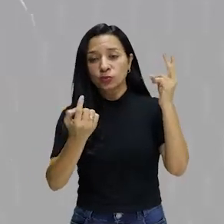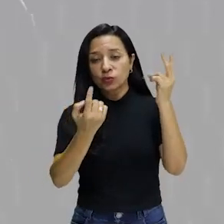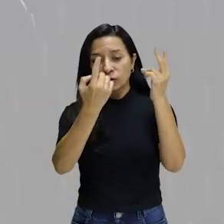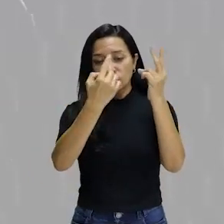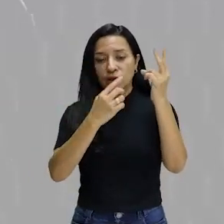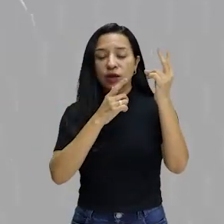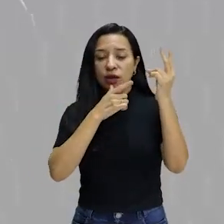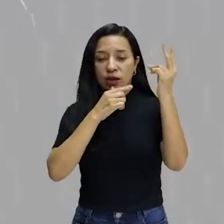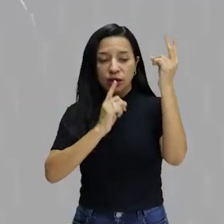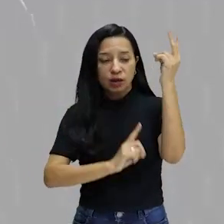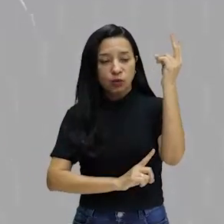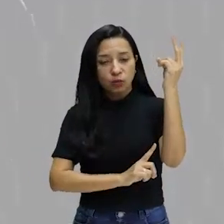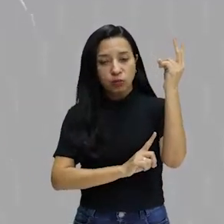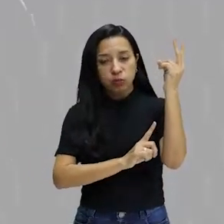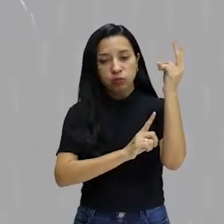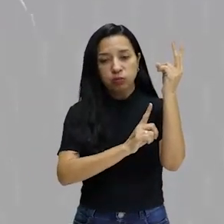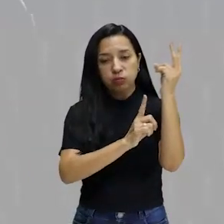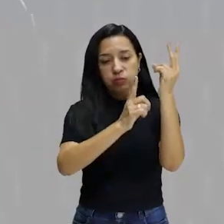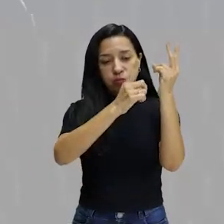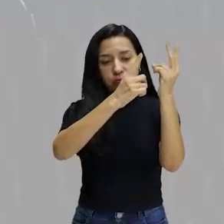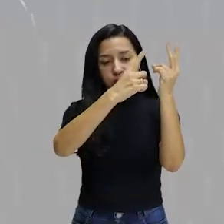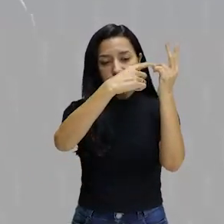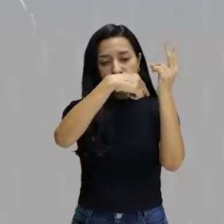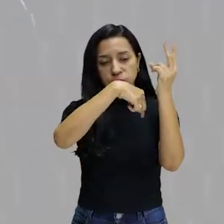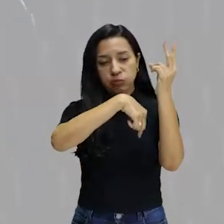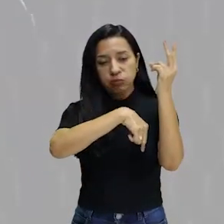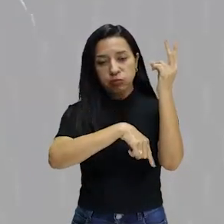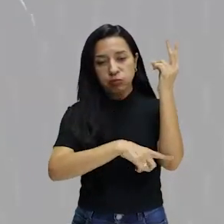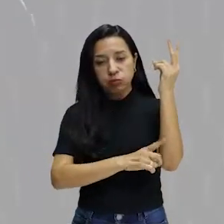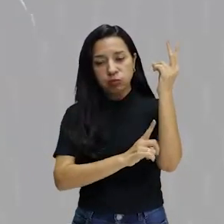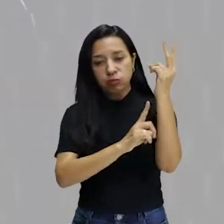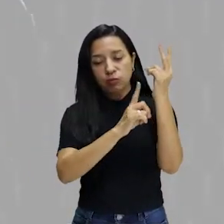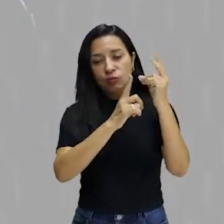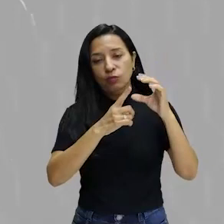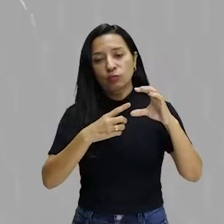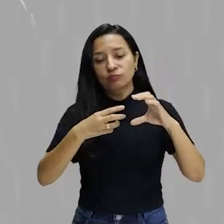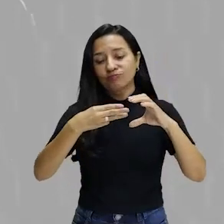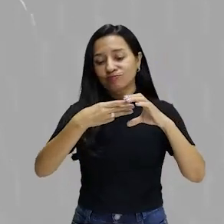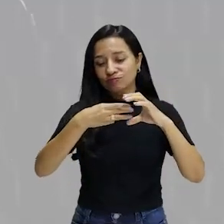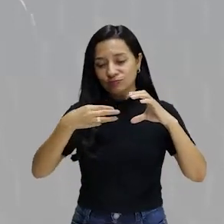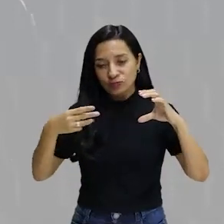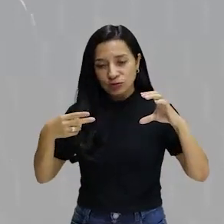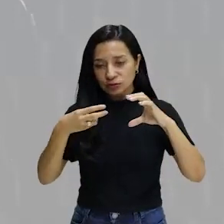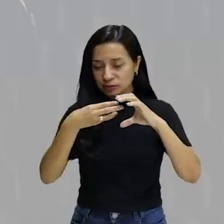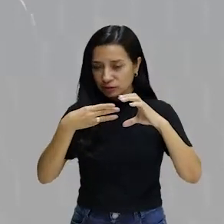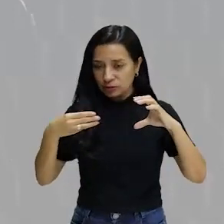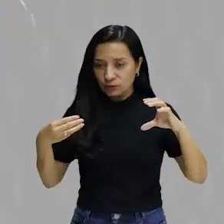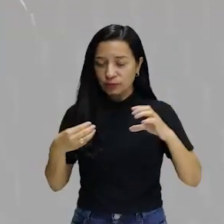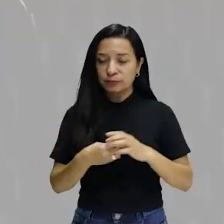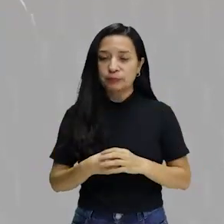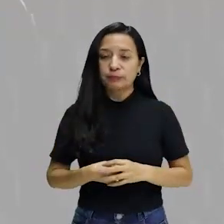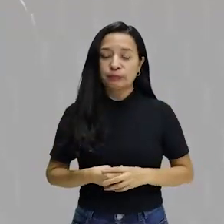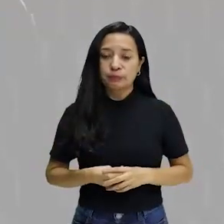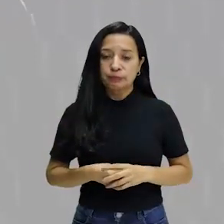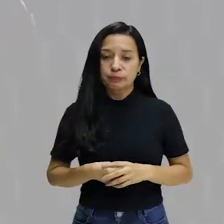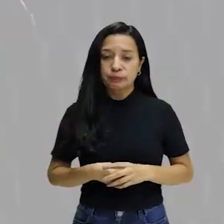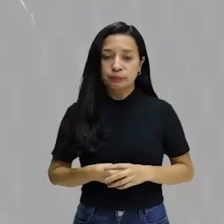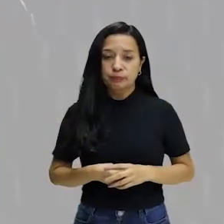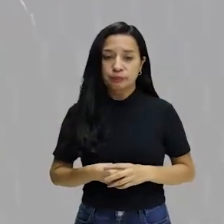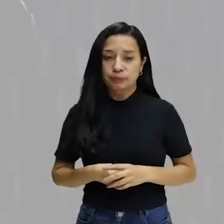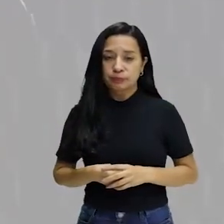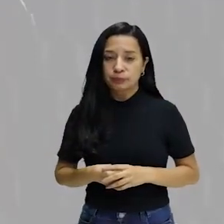a água ela atravessa o interior do citoplasma da célula. Ok? Tranquilo? Então, eu